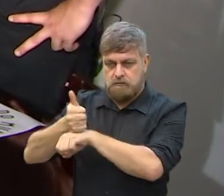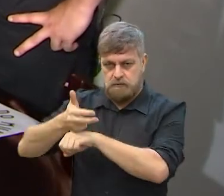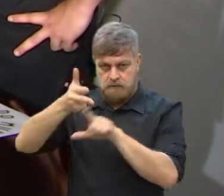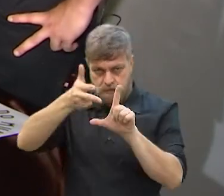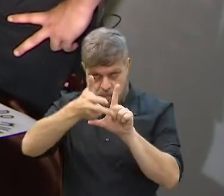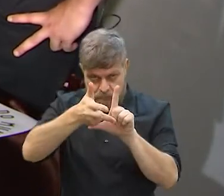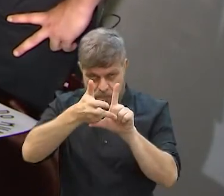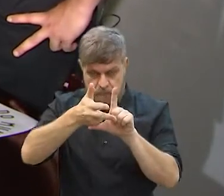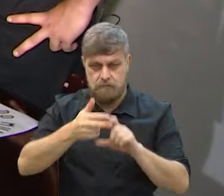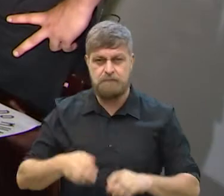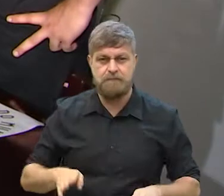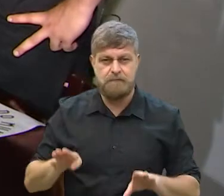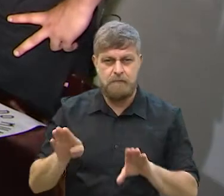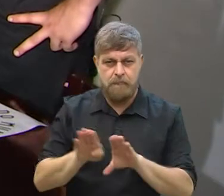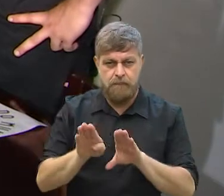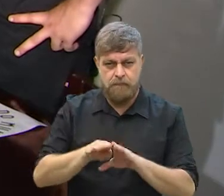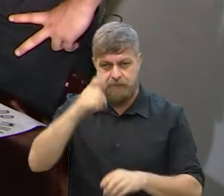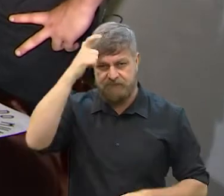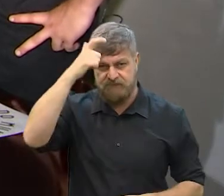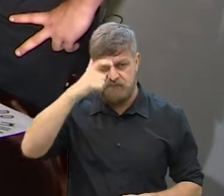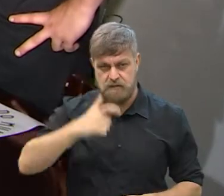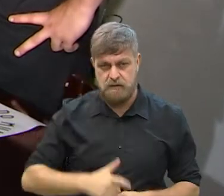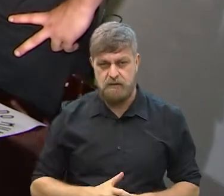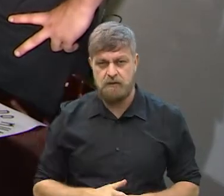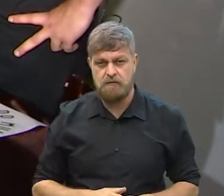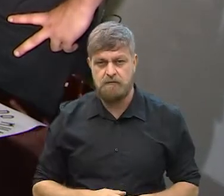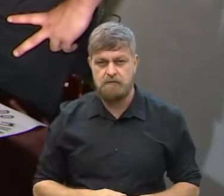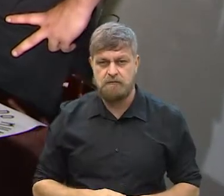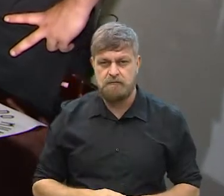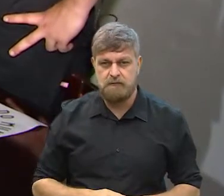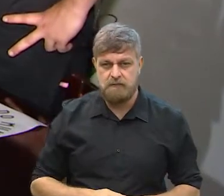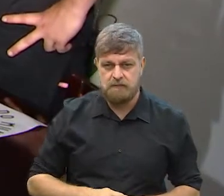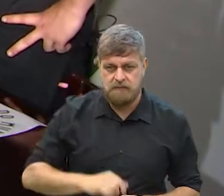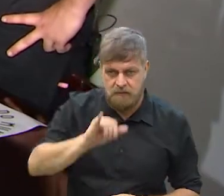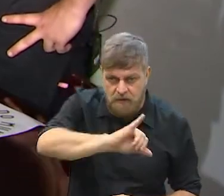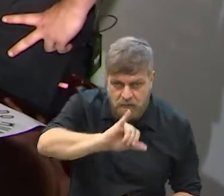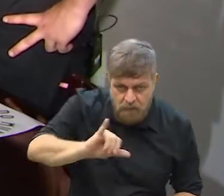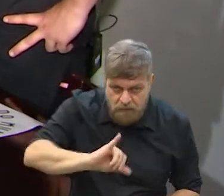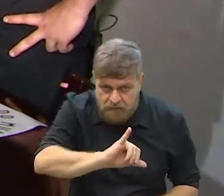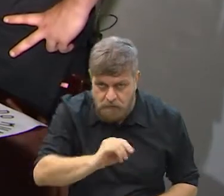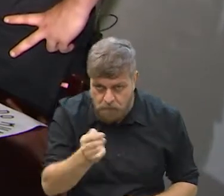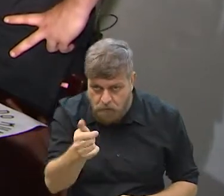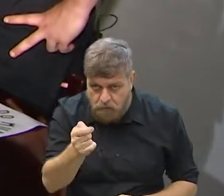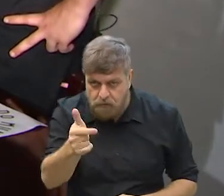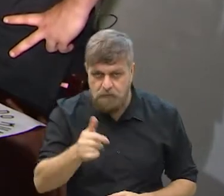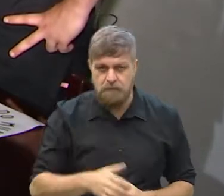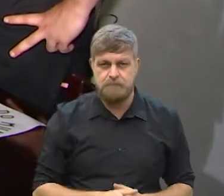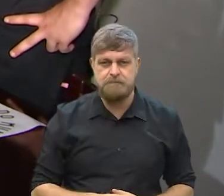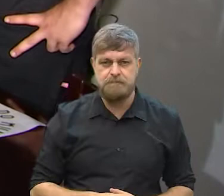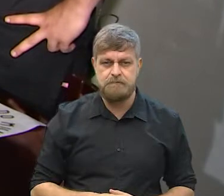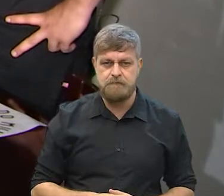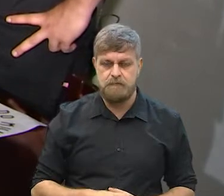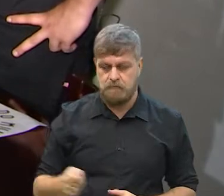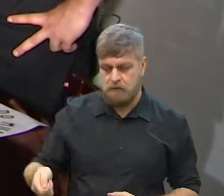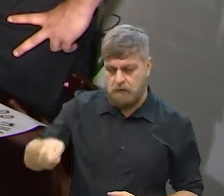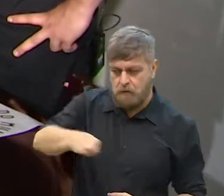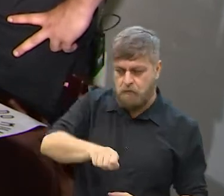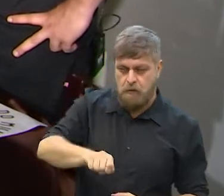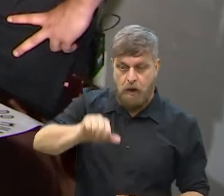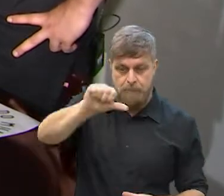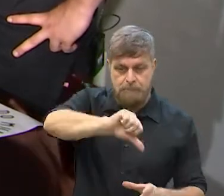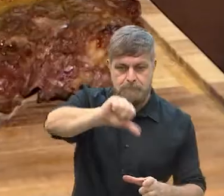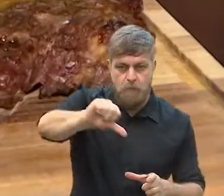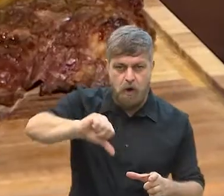do Paulo. É, eu vou colocar, joga um pouquinho de molhinho por cima? Sim, sim. É isso? Vou colocar então aqui um pouquinho de